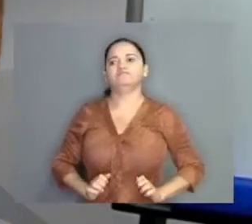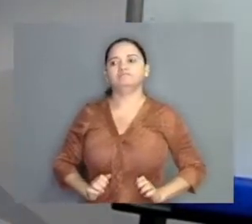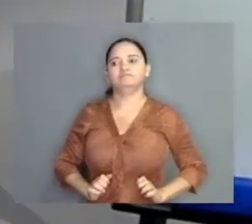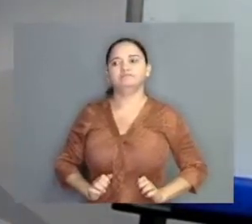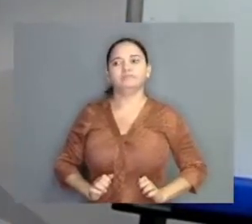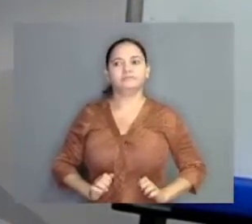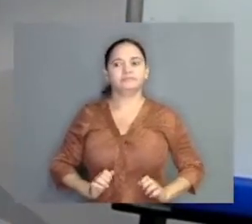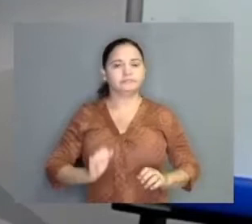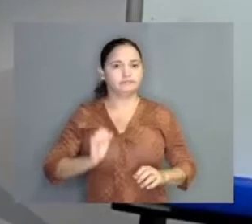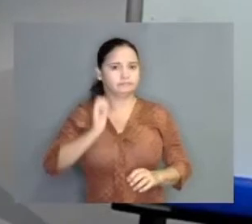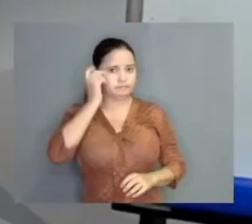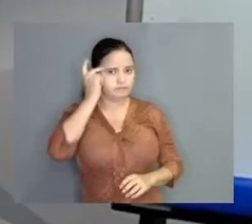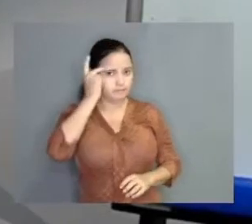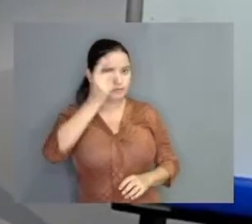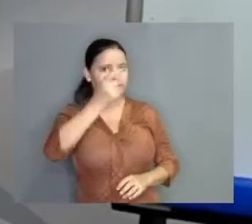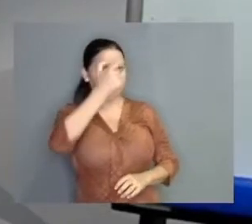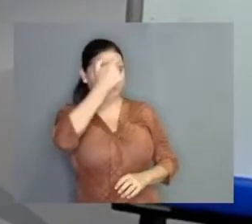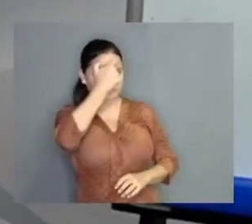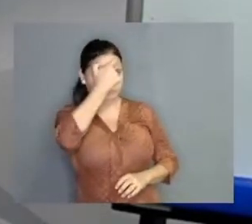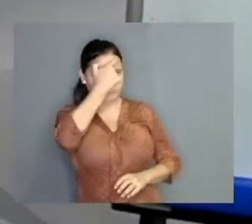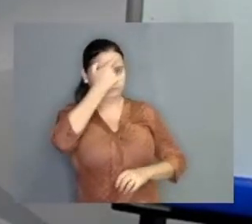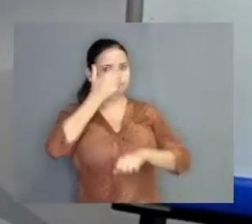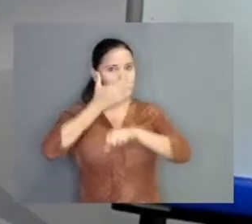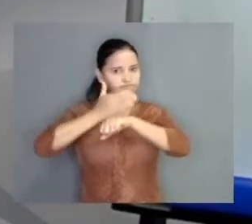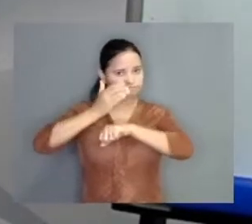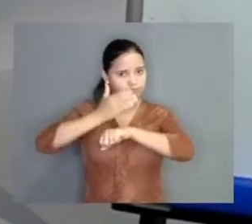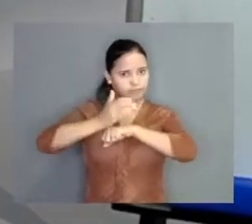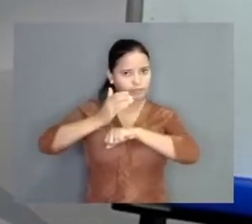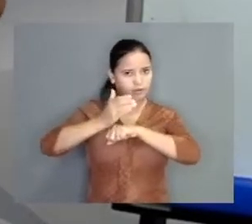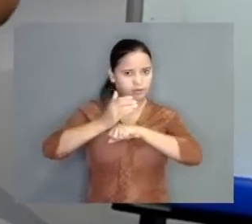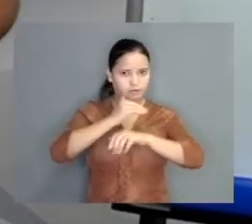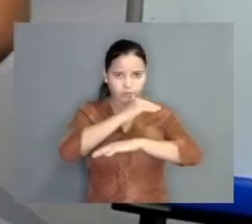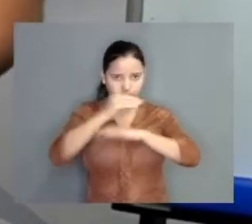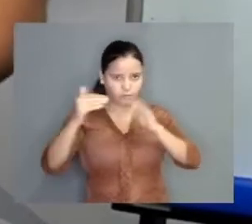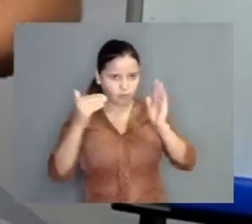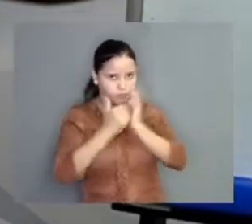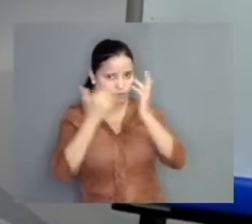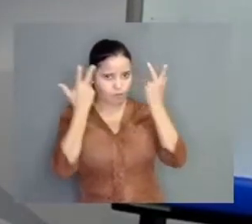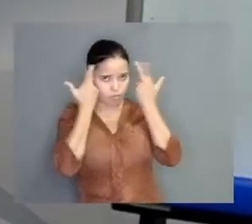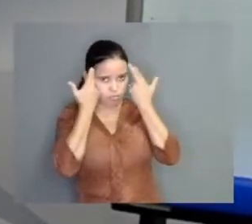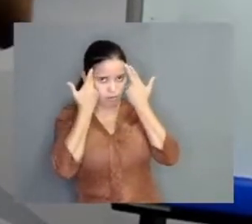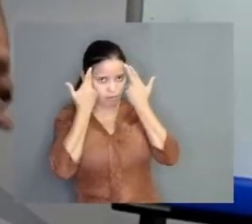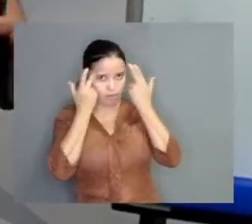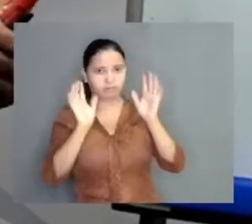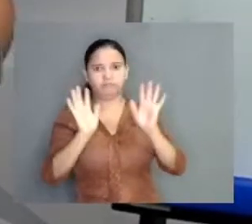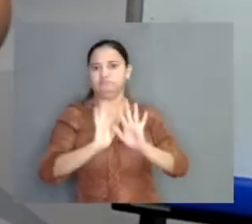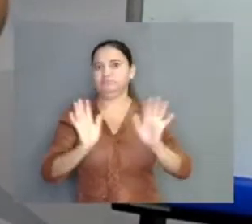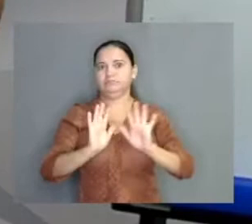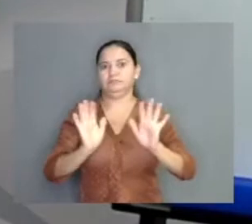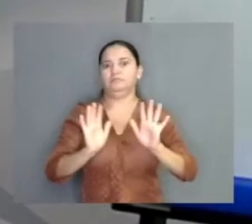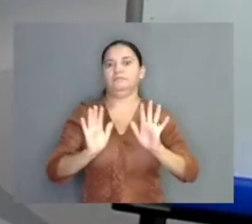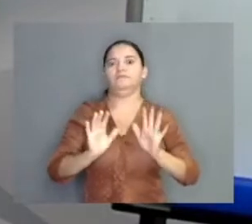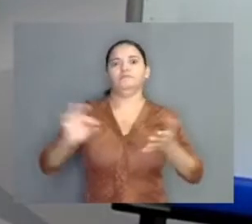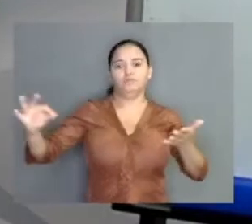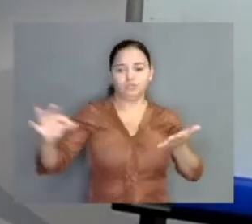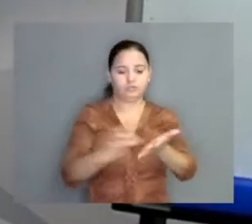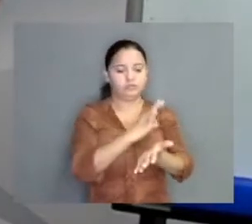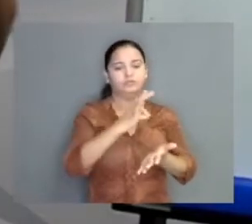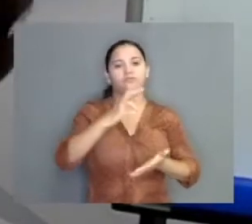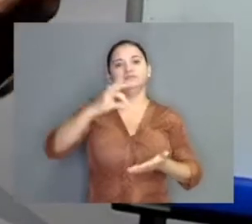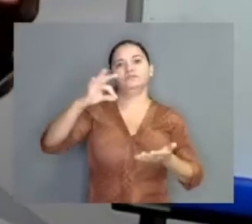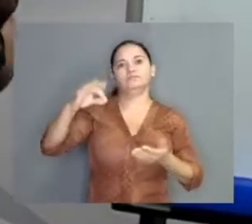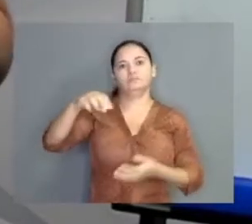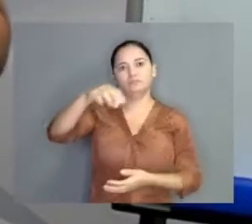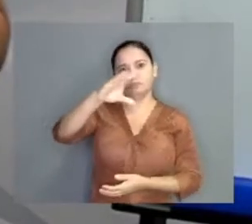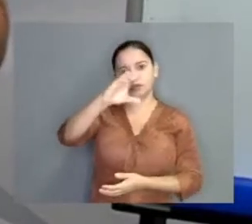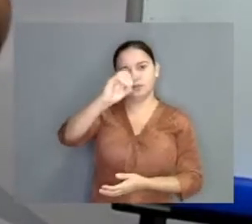que tudo é normal. Mário Sérgio Cortella, um professor muito bom. E para